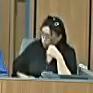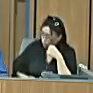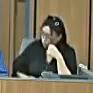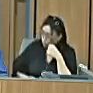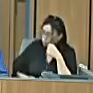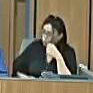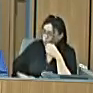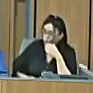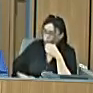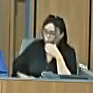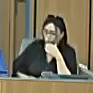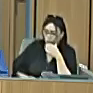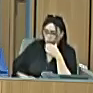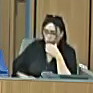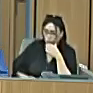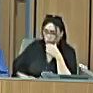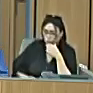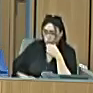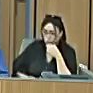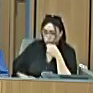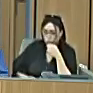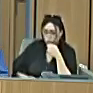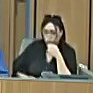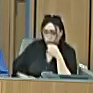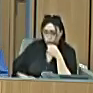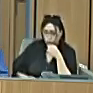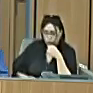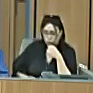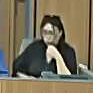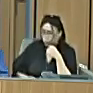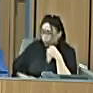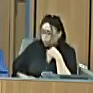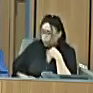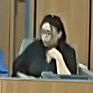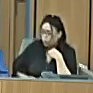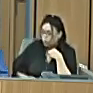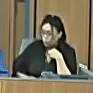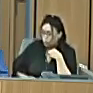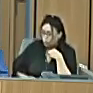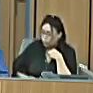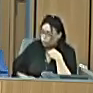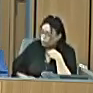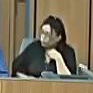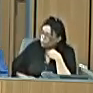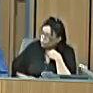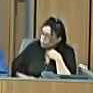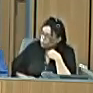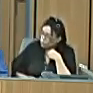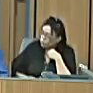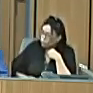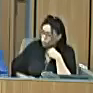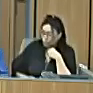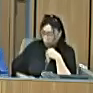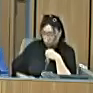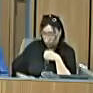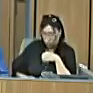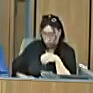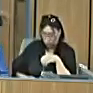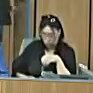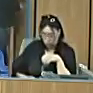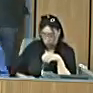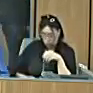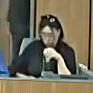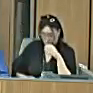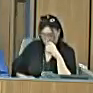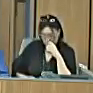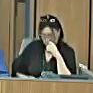é feito um estudo não tem uma equipe pede que se faça um estudo técnico de qual foi o ato infracional cometido por